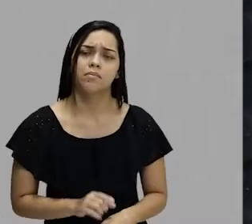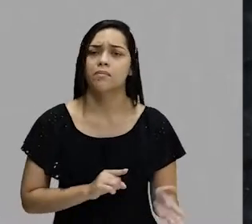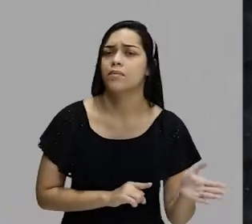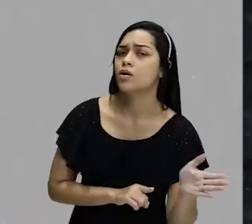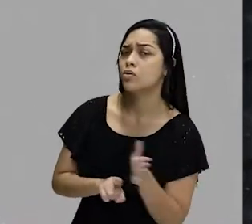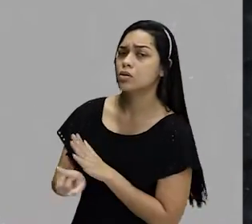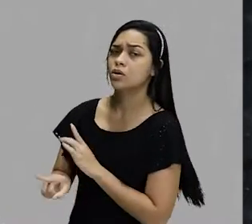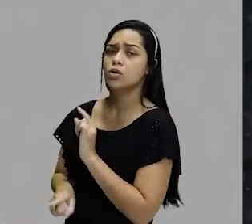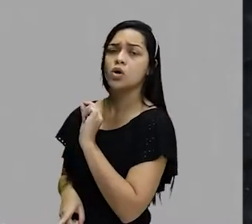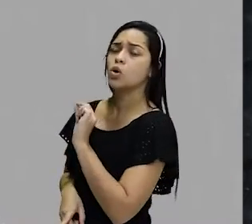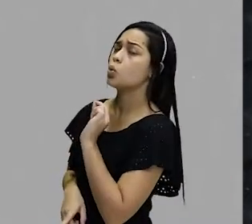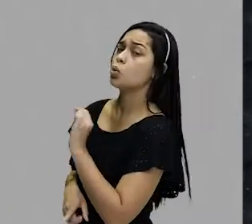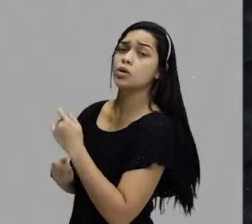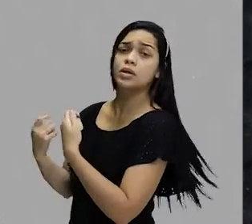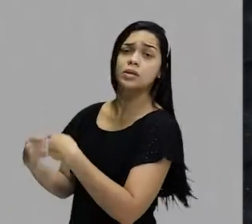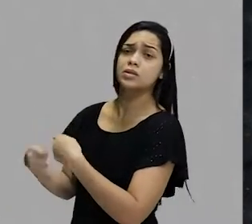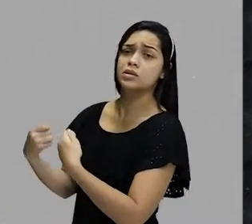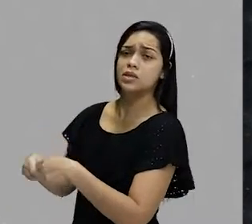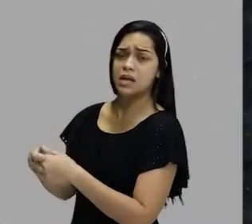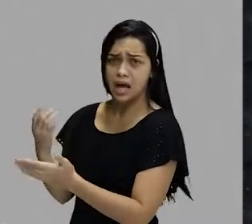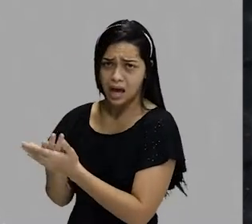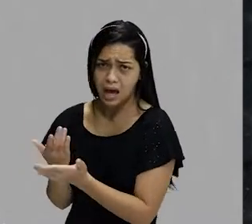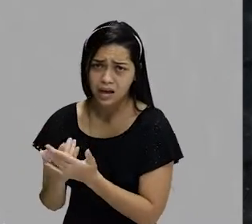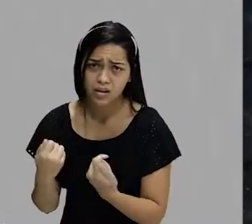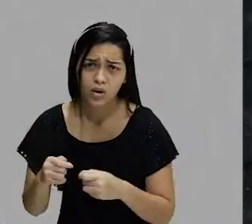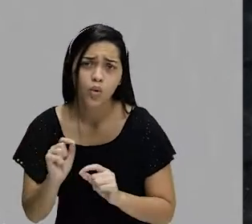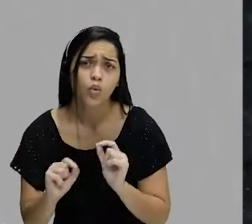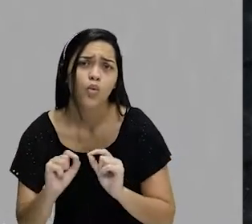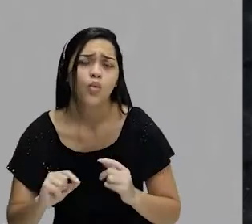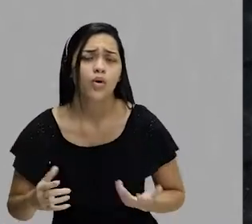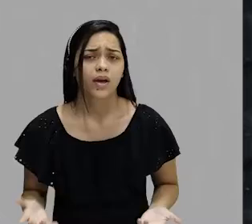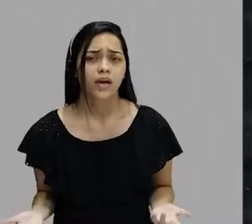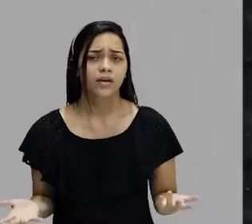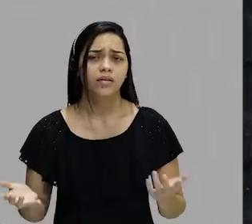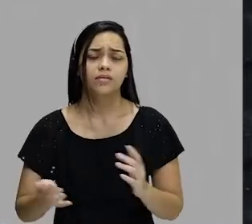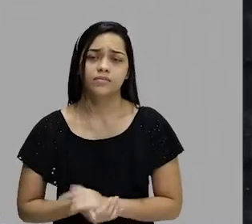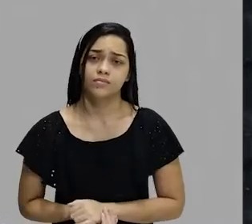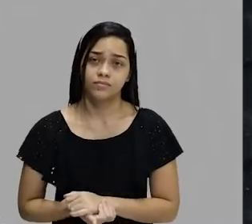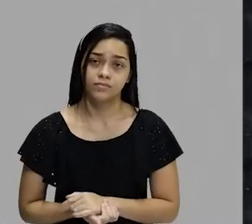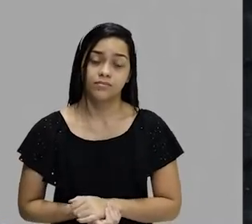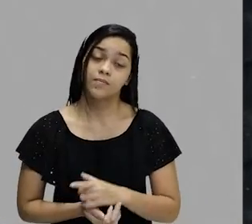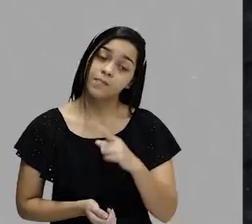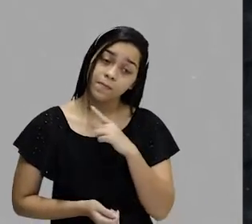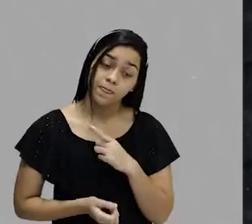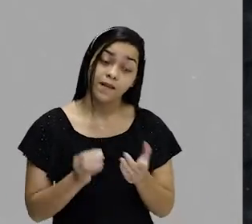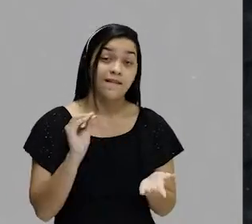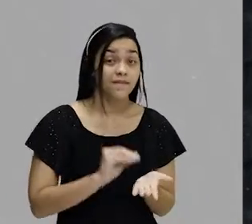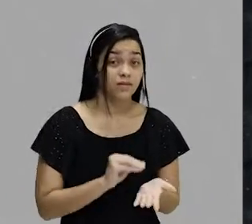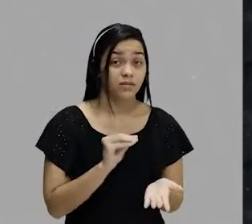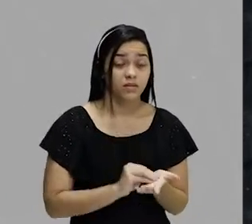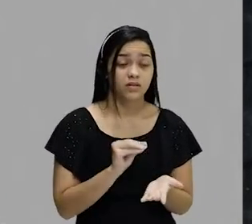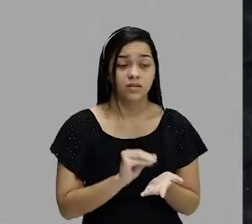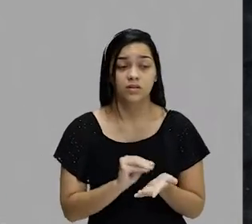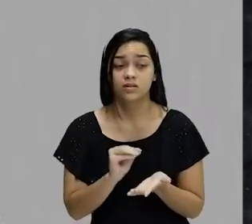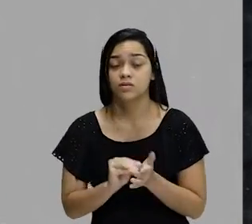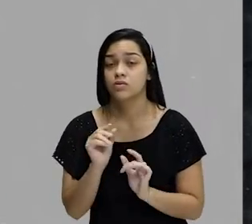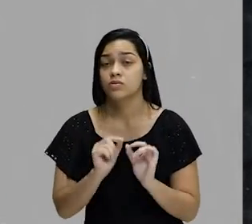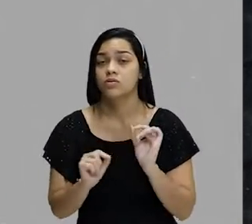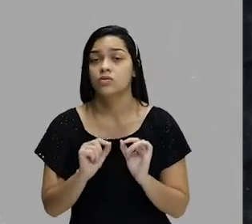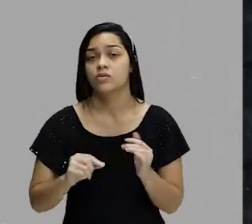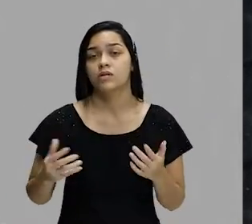pergunta. Cacau, algo é necessário. O quê? O que é necessário? Então, está faltando alguma coisa aqui. Está